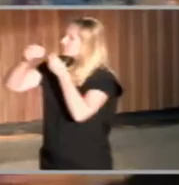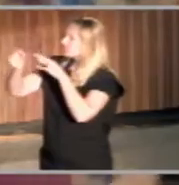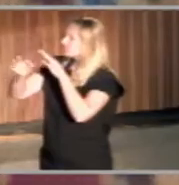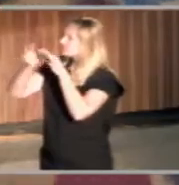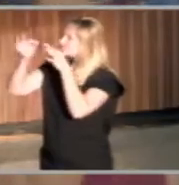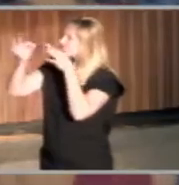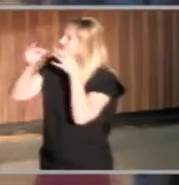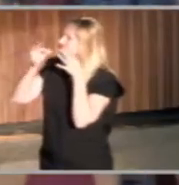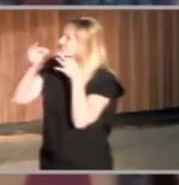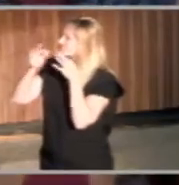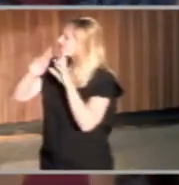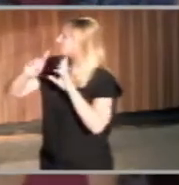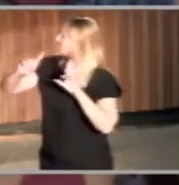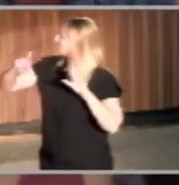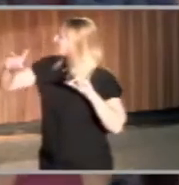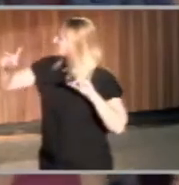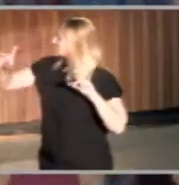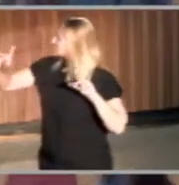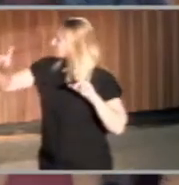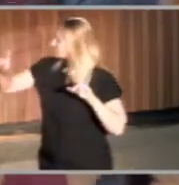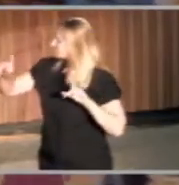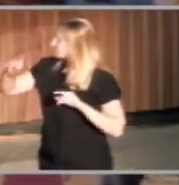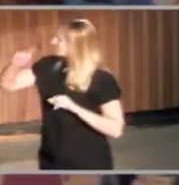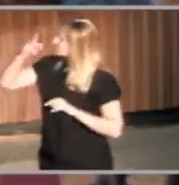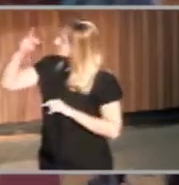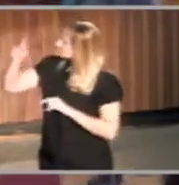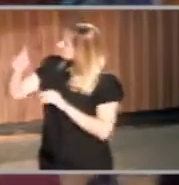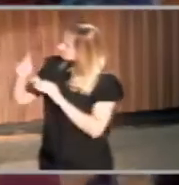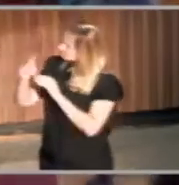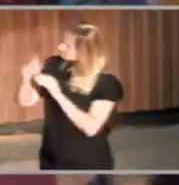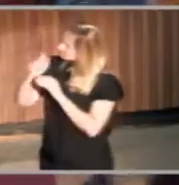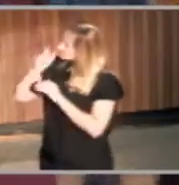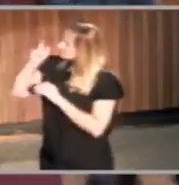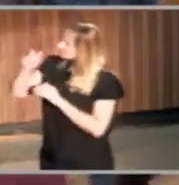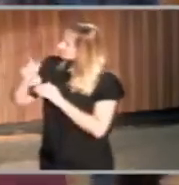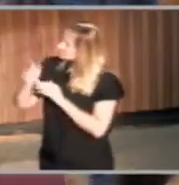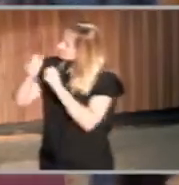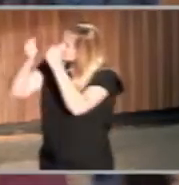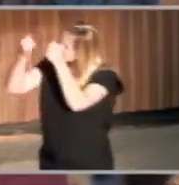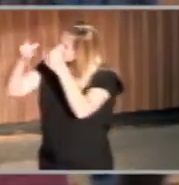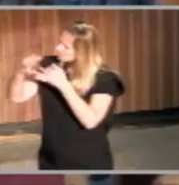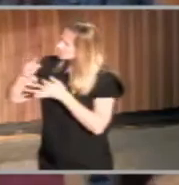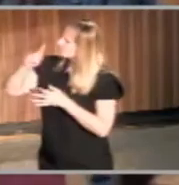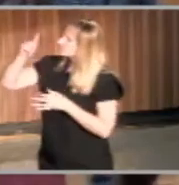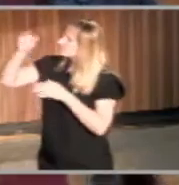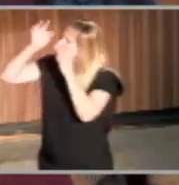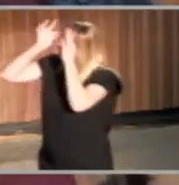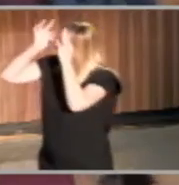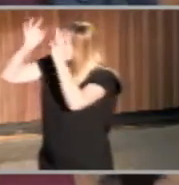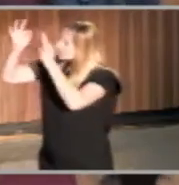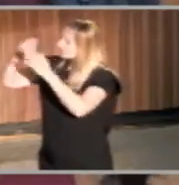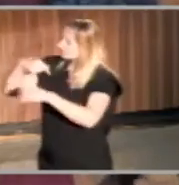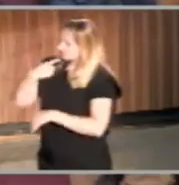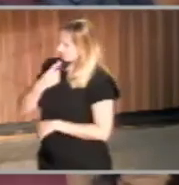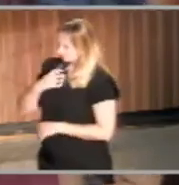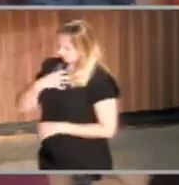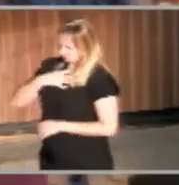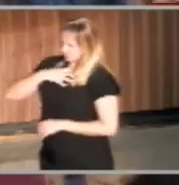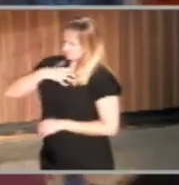diferentes. Tua palavra diz que o Senhor é fiel, e como isso é verdade, nós sentimos, nós